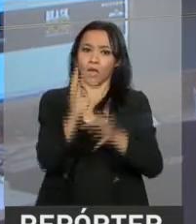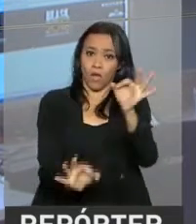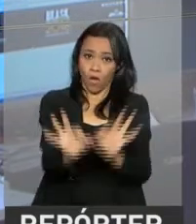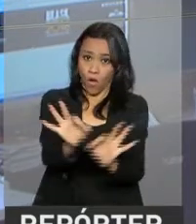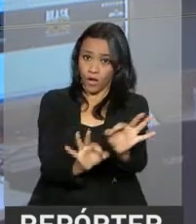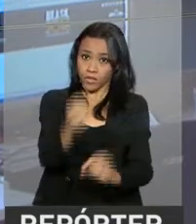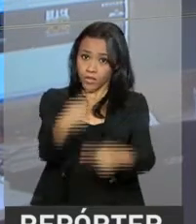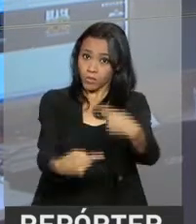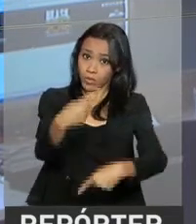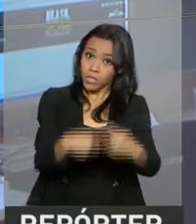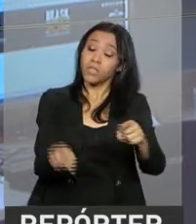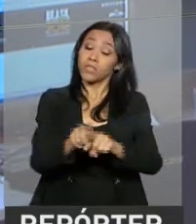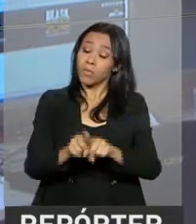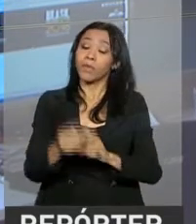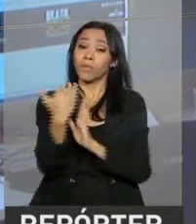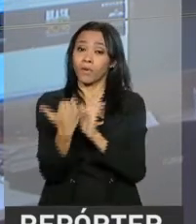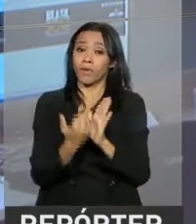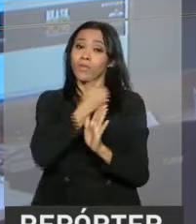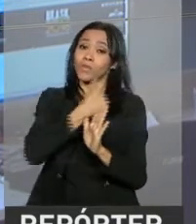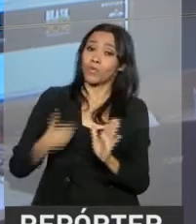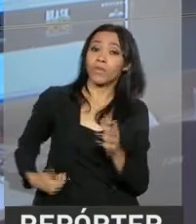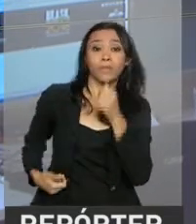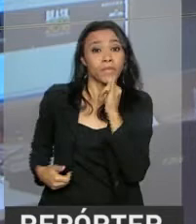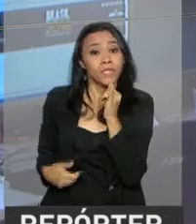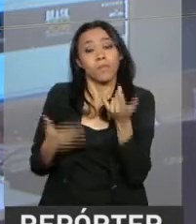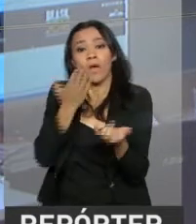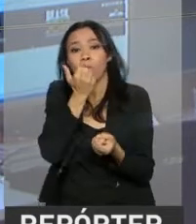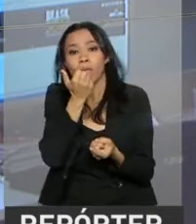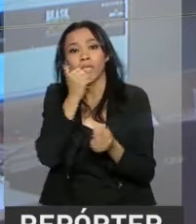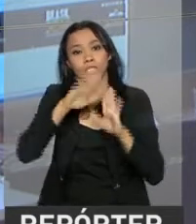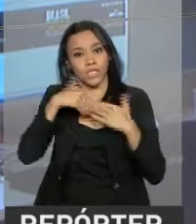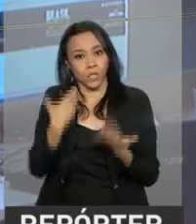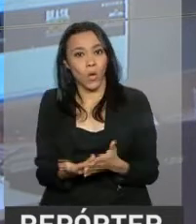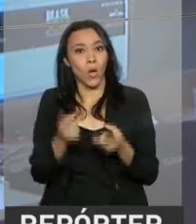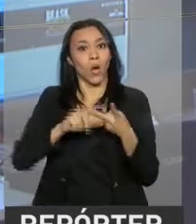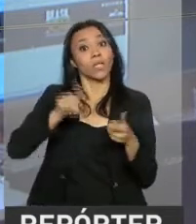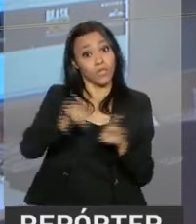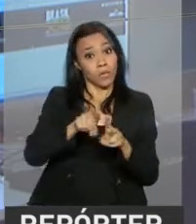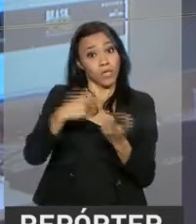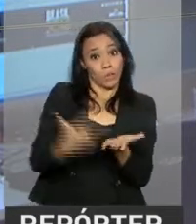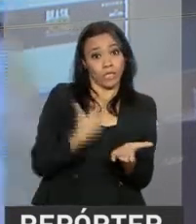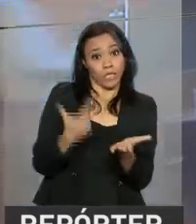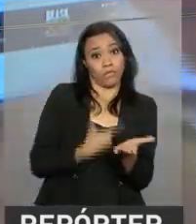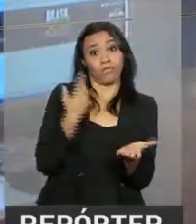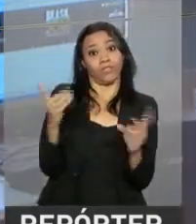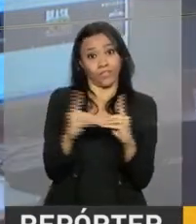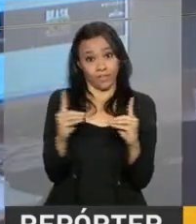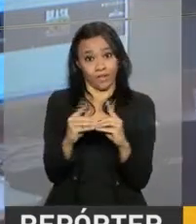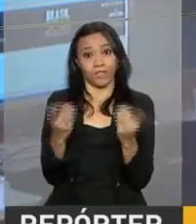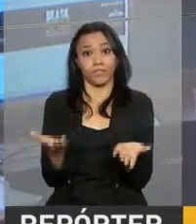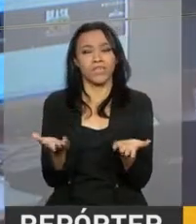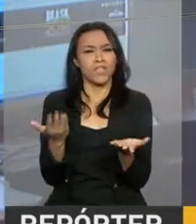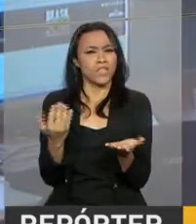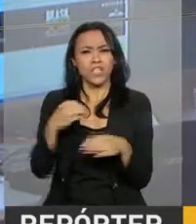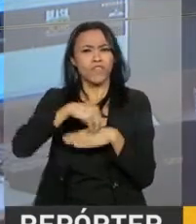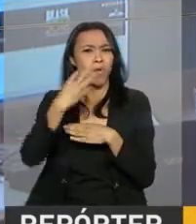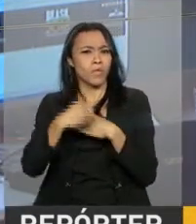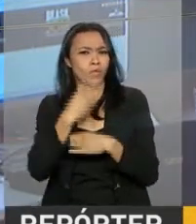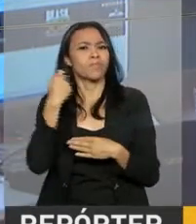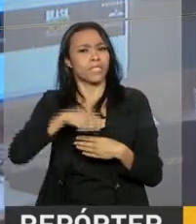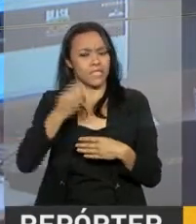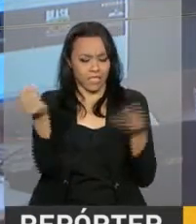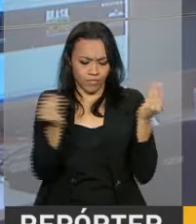de políticas públicas e programas do governo como de alimentação escolar e também do livro didático as informações devem ser